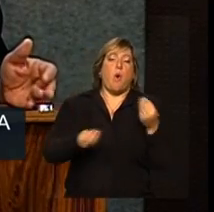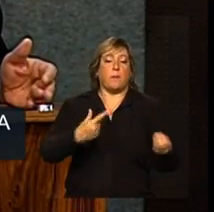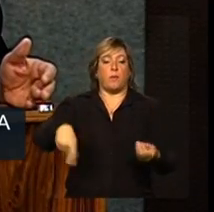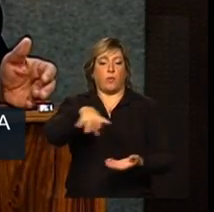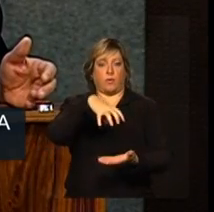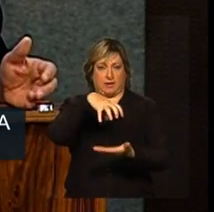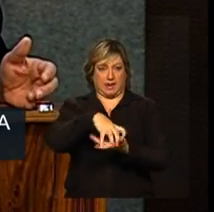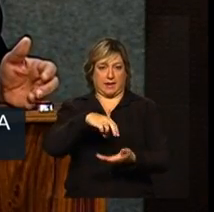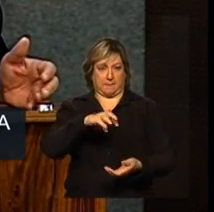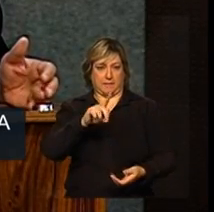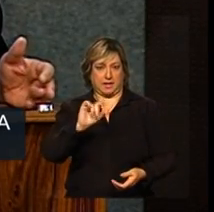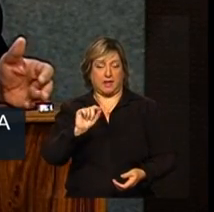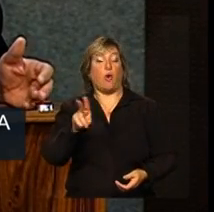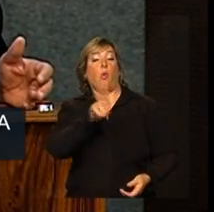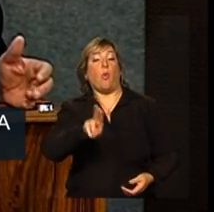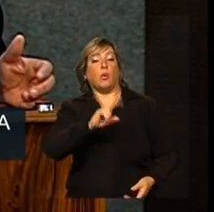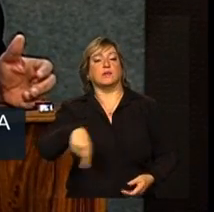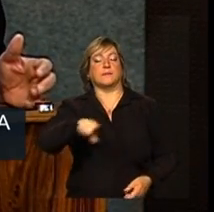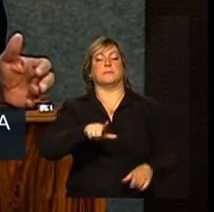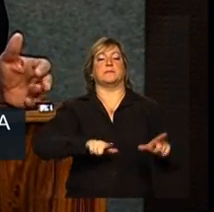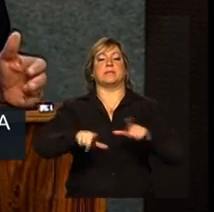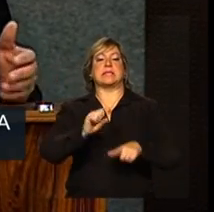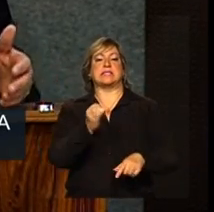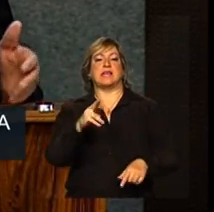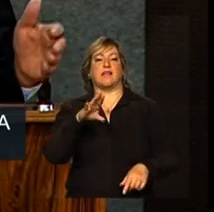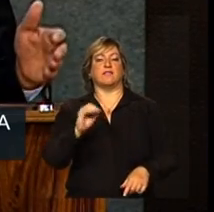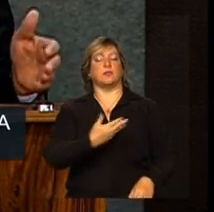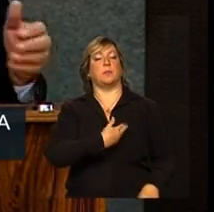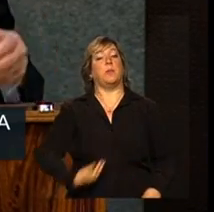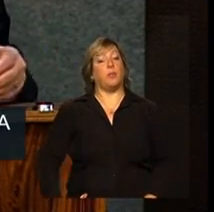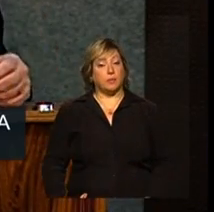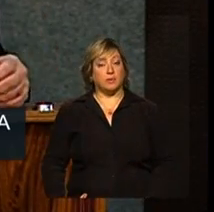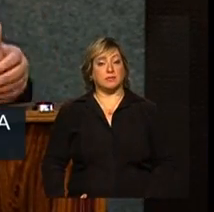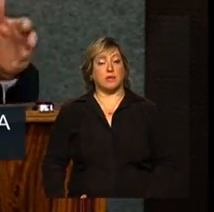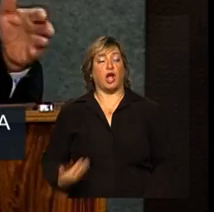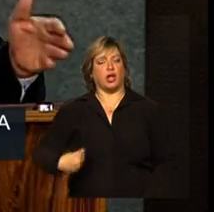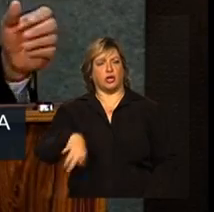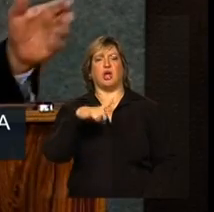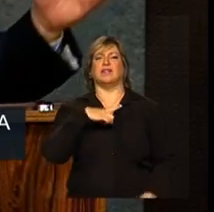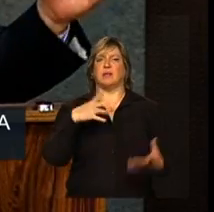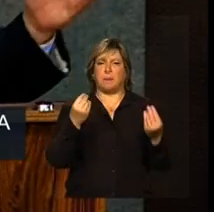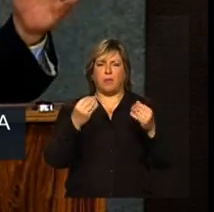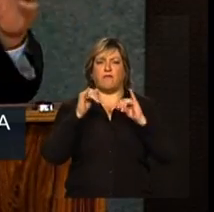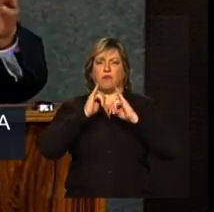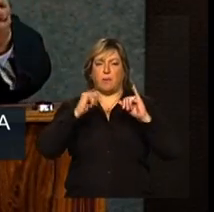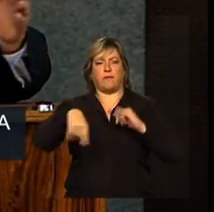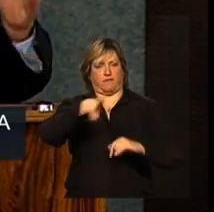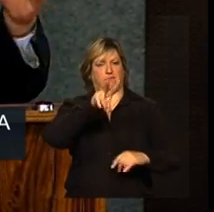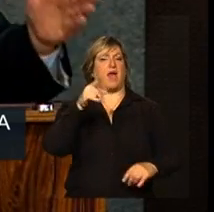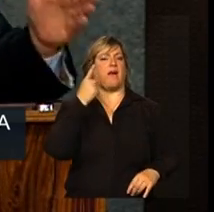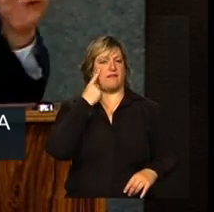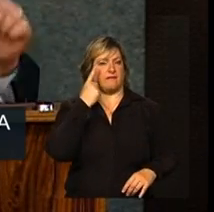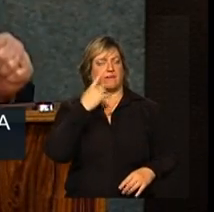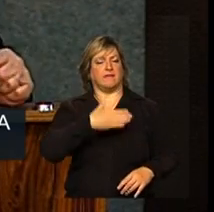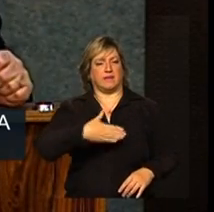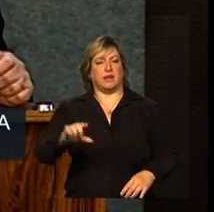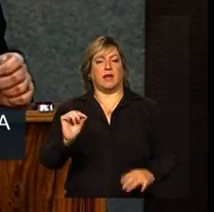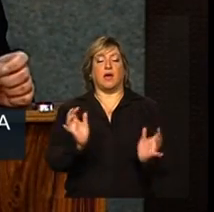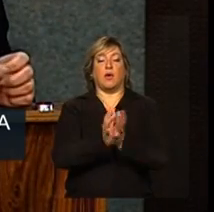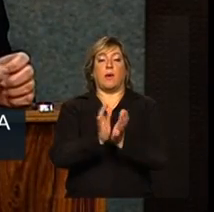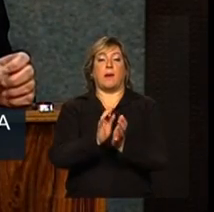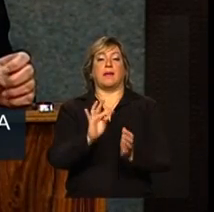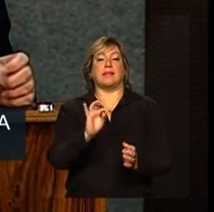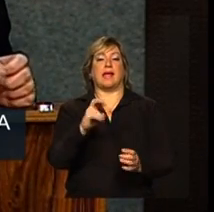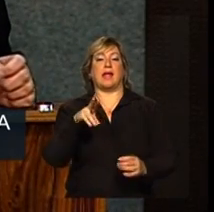serviços públicos. E nós temos muitas informações, e vocês vão ver, quando a parte técnica